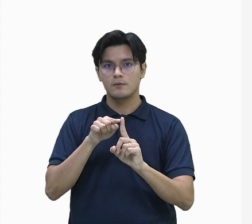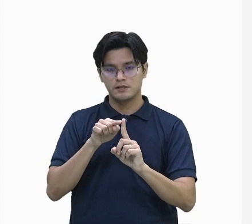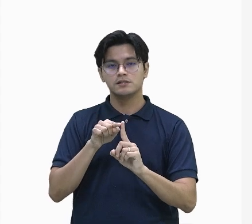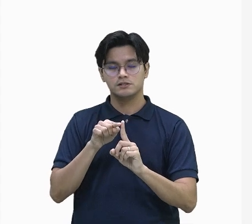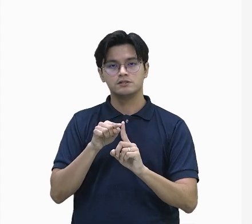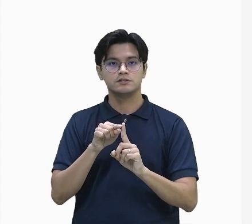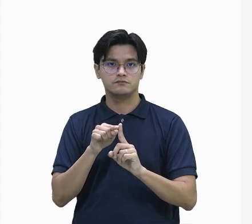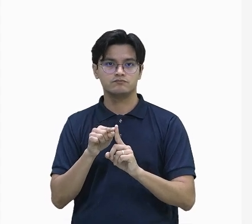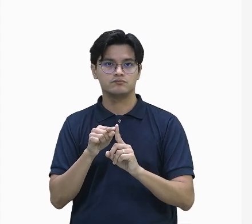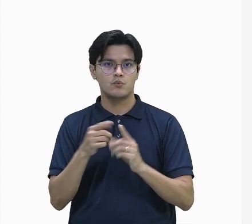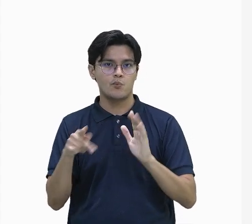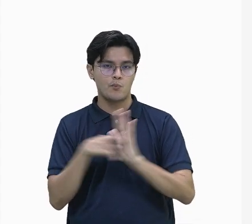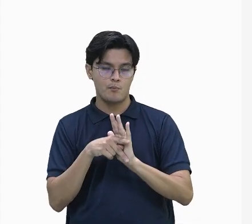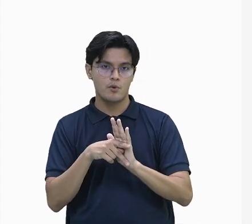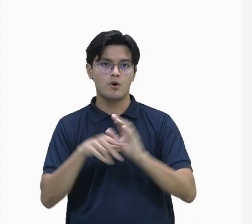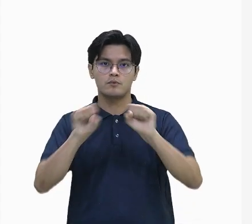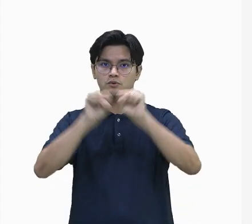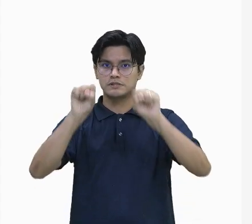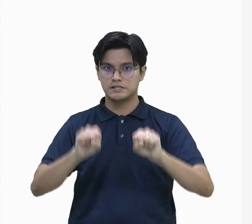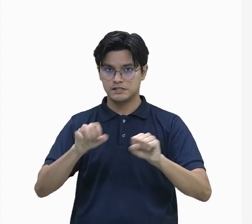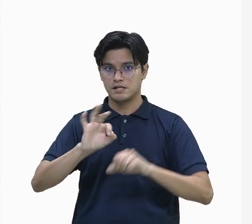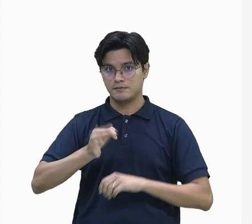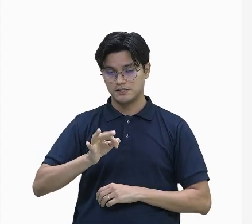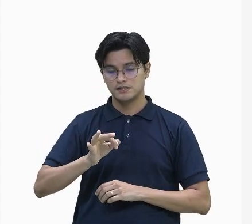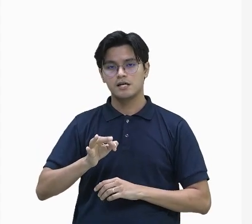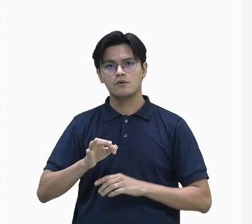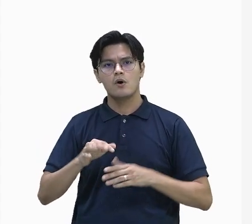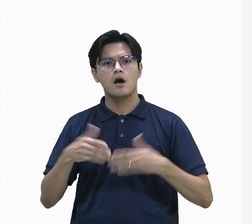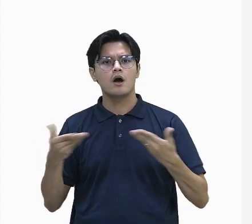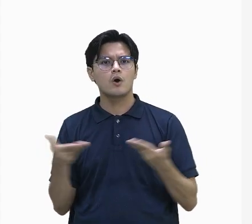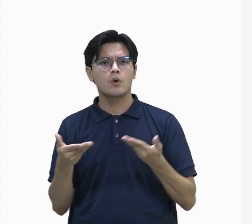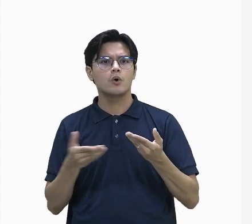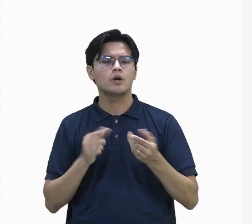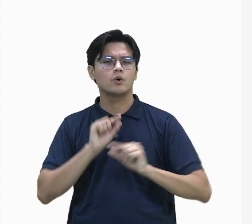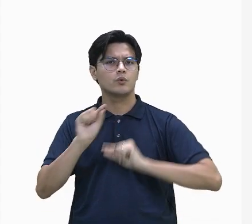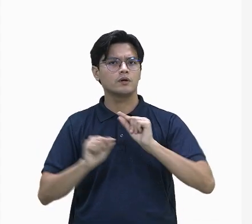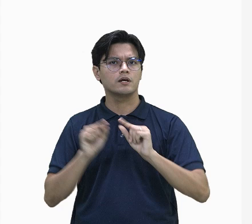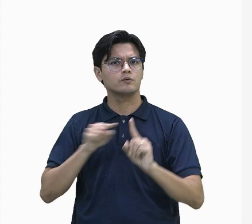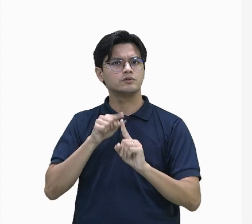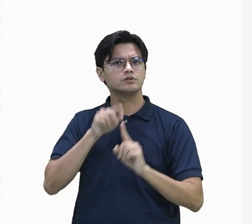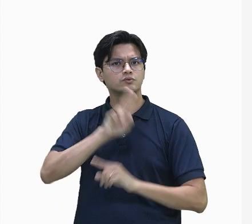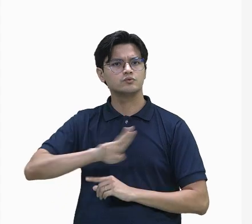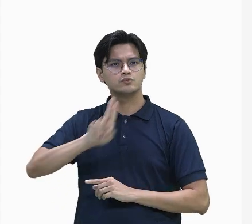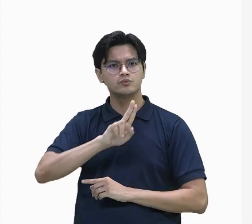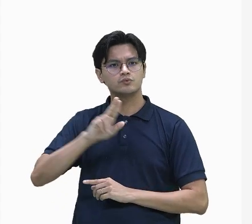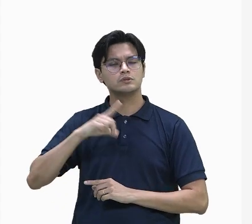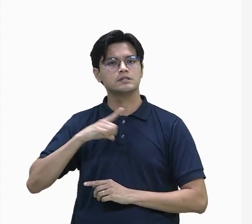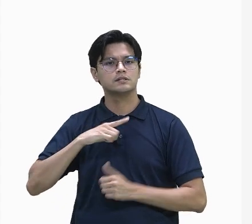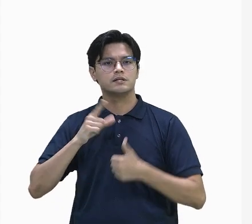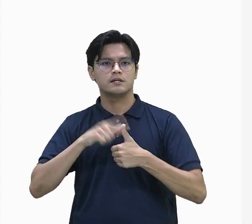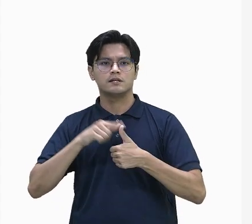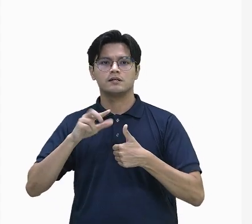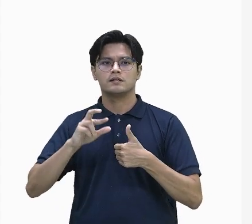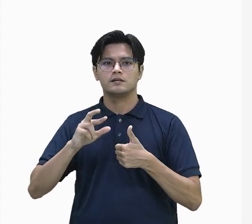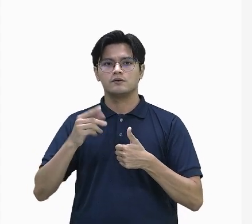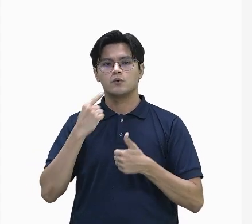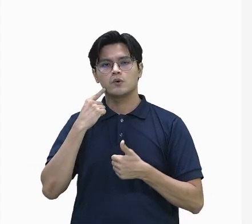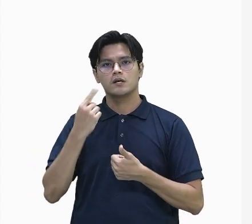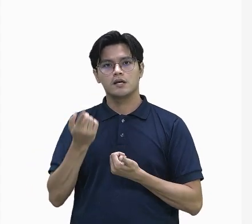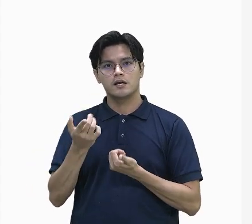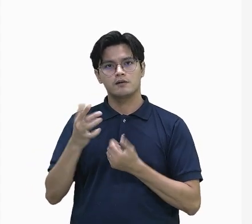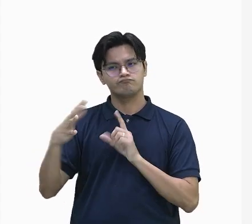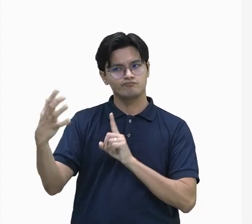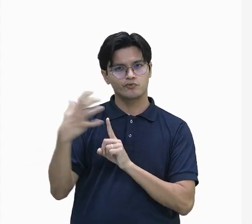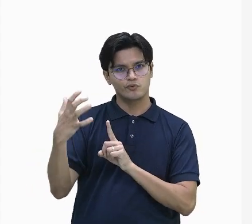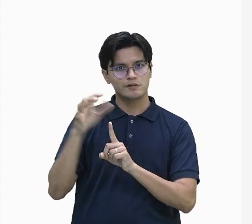gente começou a falar sobre o sistema nervoso, falando sobre as sinapses, as comunicações entre uma célula e outra